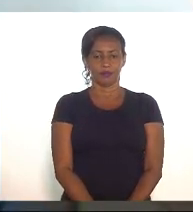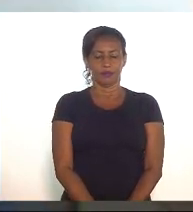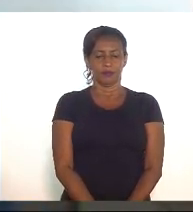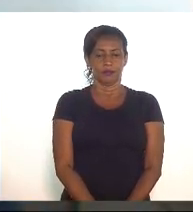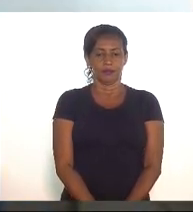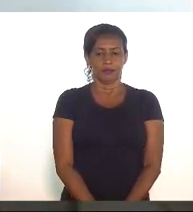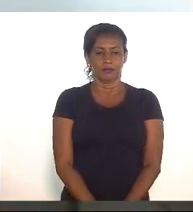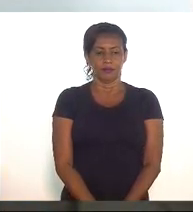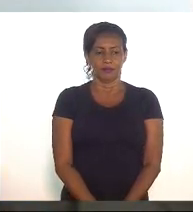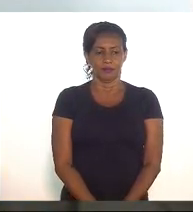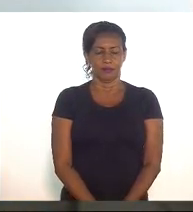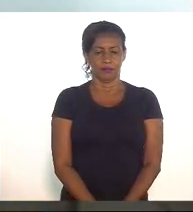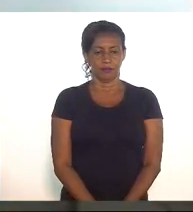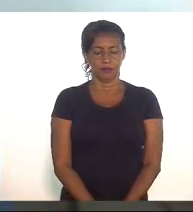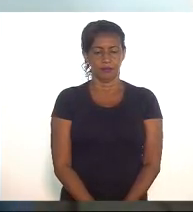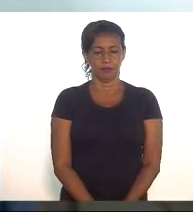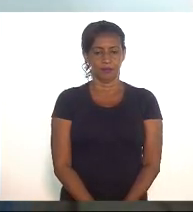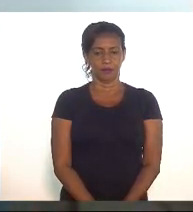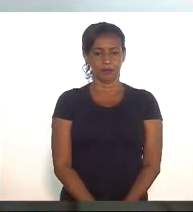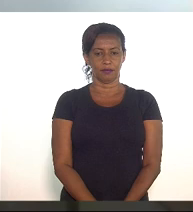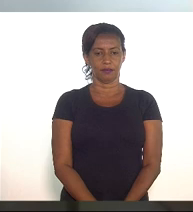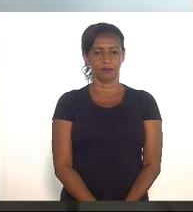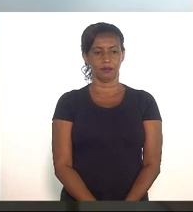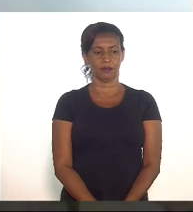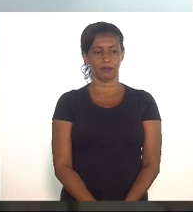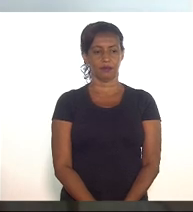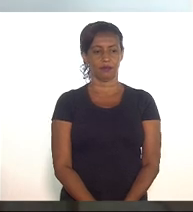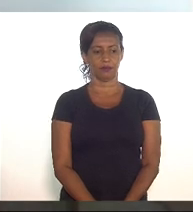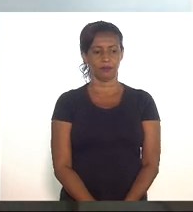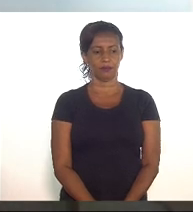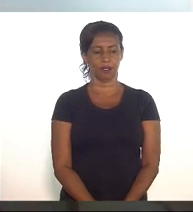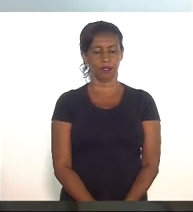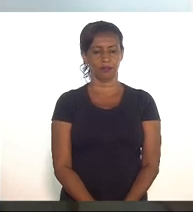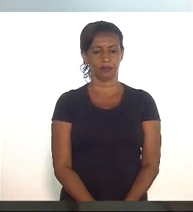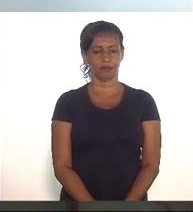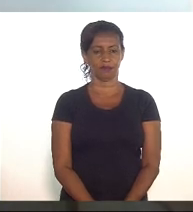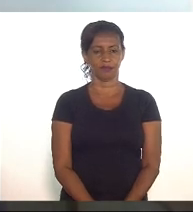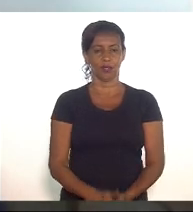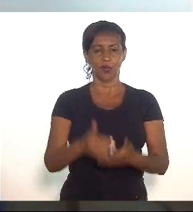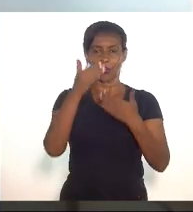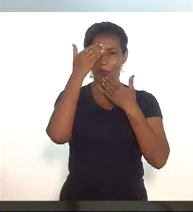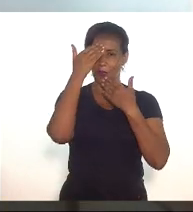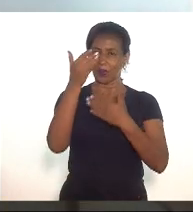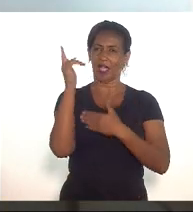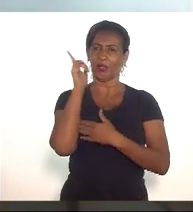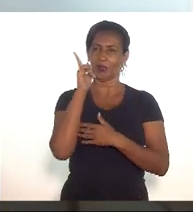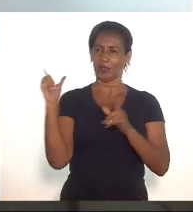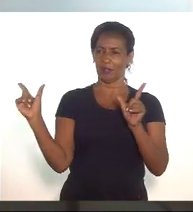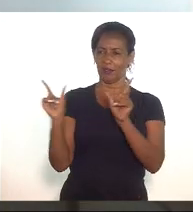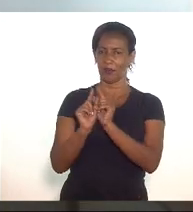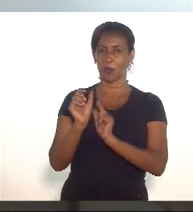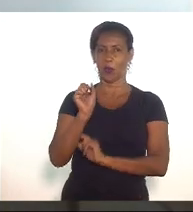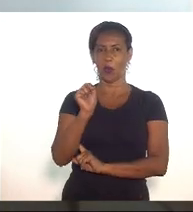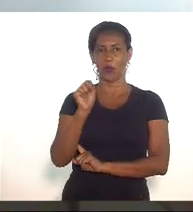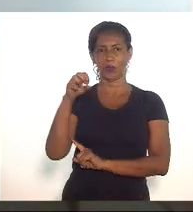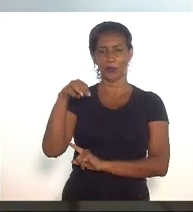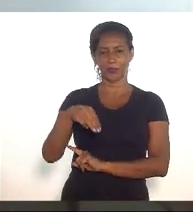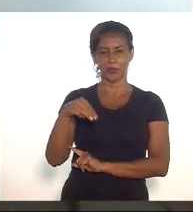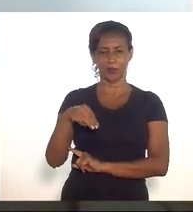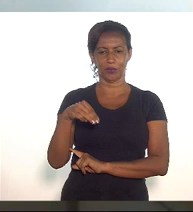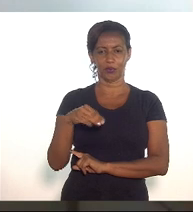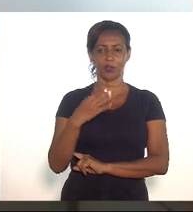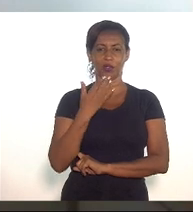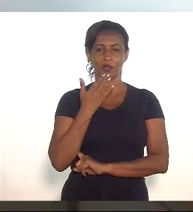Obrigado, deputado Valdeir Carneiro, conseguiu ser sintético em 8 minutos. Vou pedir à